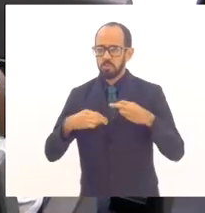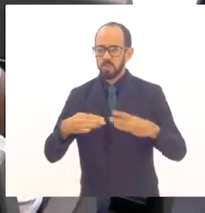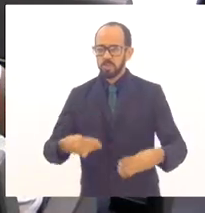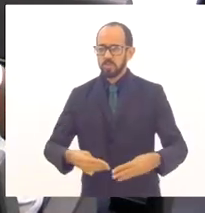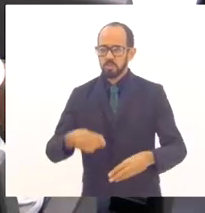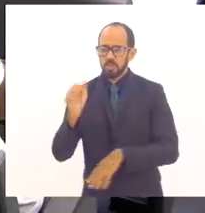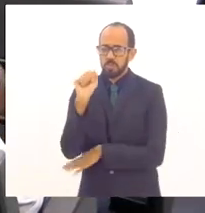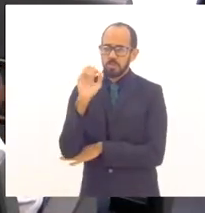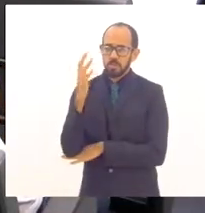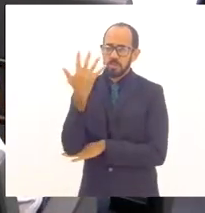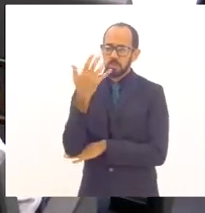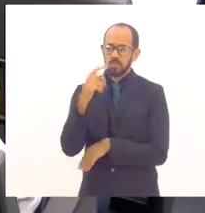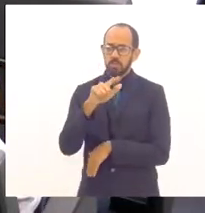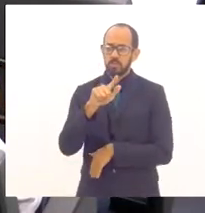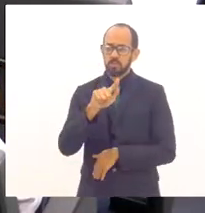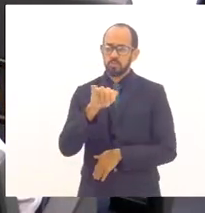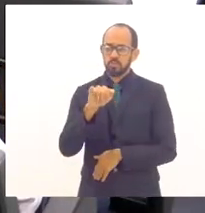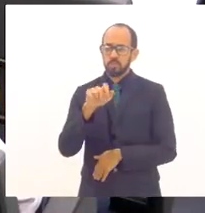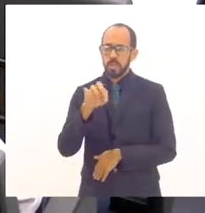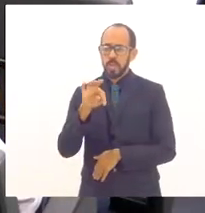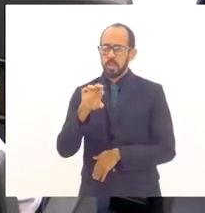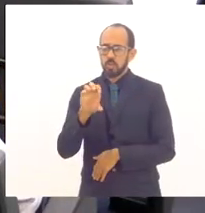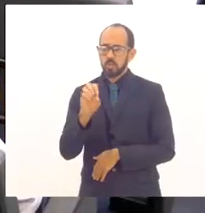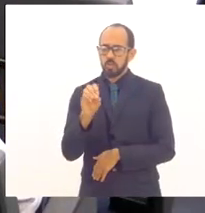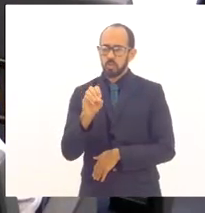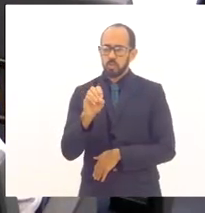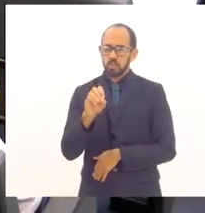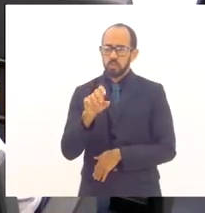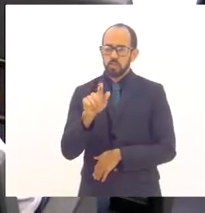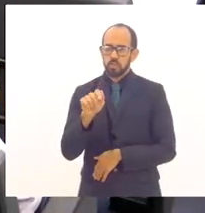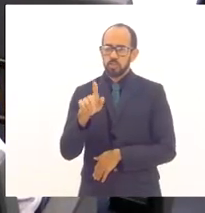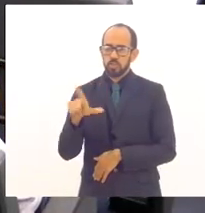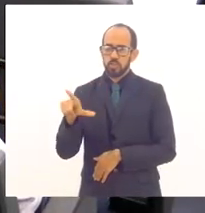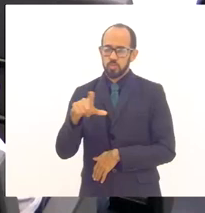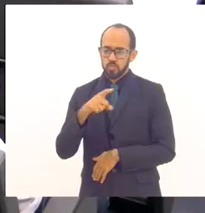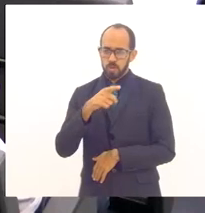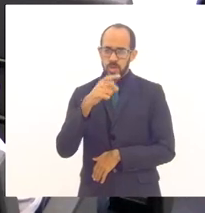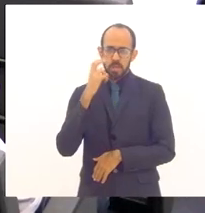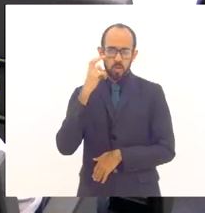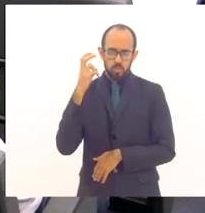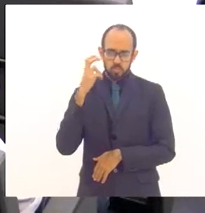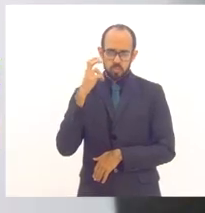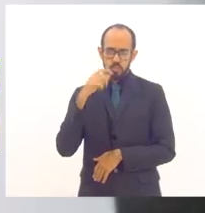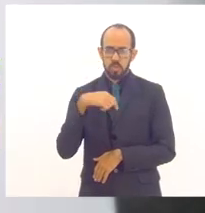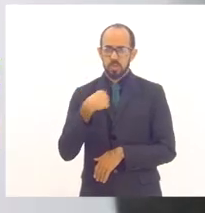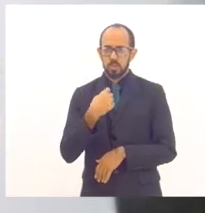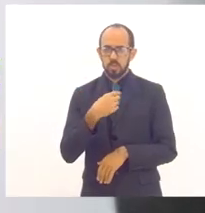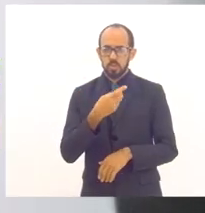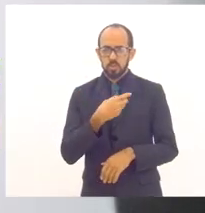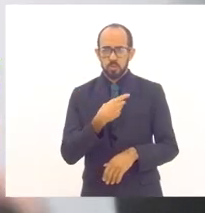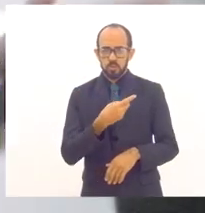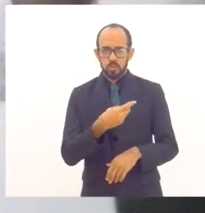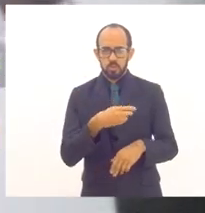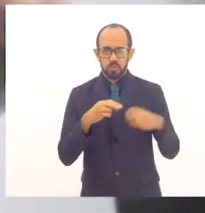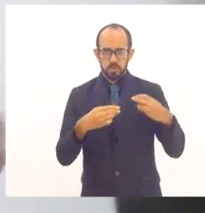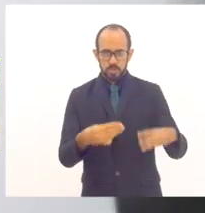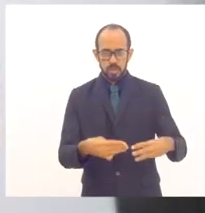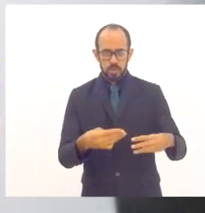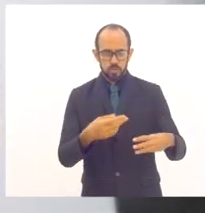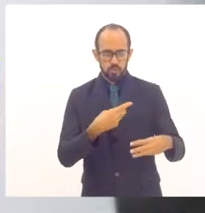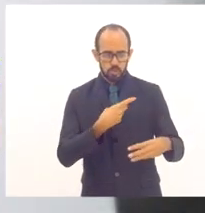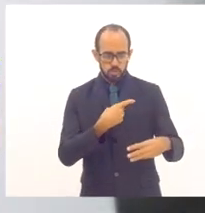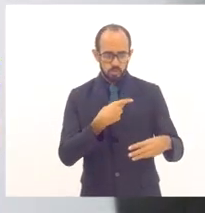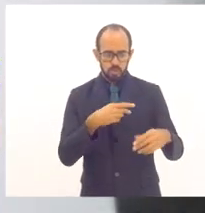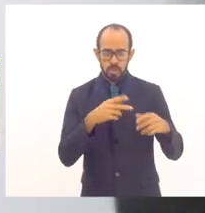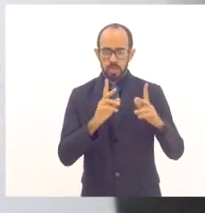Ambiente junto com Gilberto Gil. Gilberto Gil era o ministro da Cultura. Aliás, os dois ministérios eram no mesmo prédio. Eu brincava com